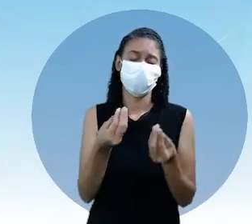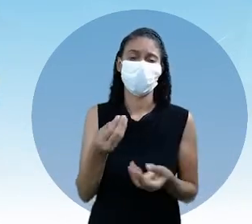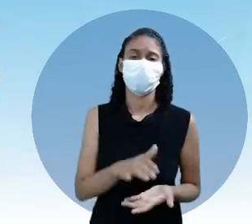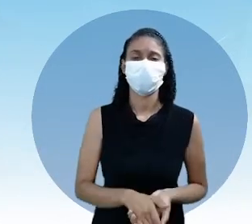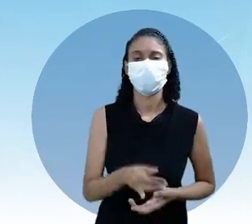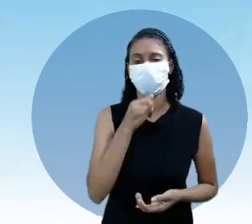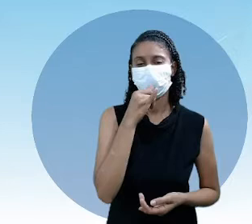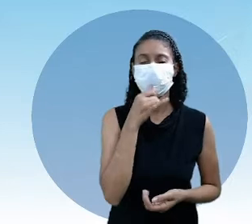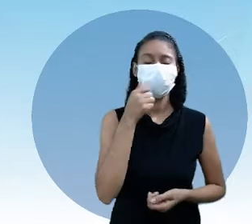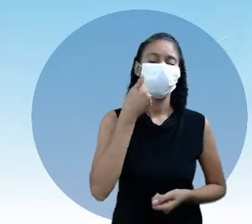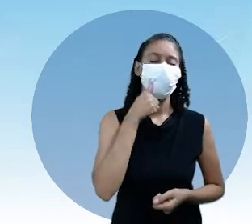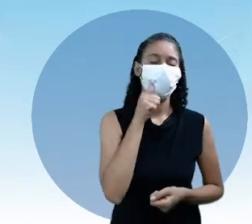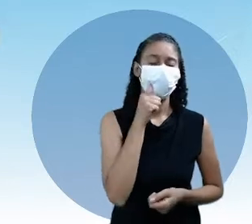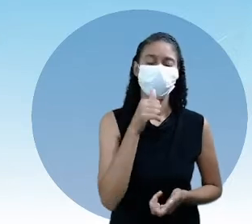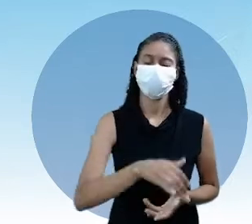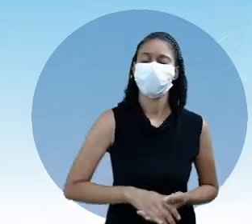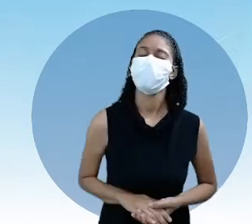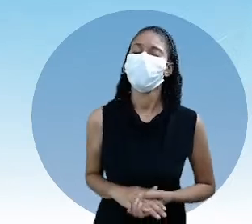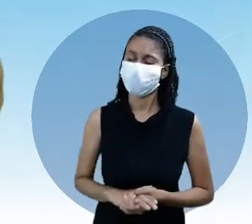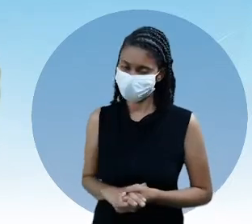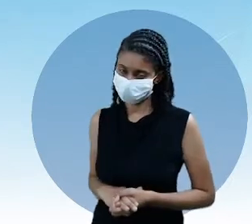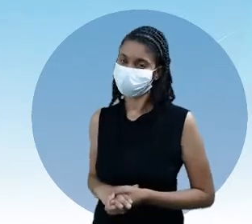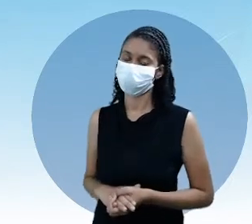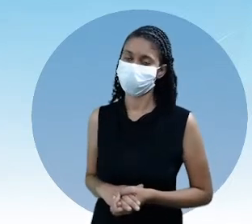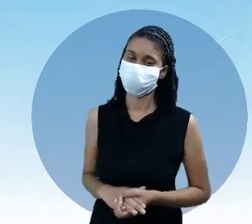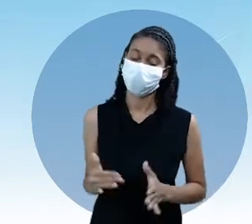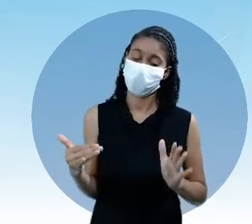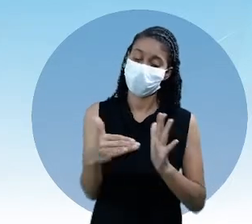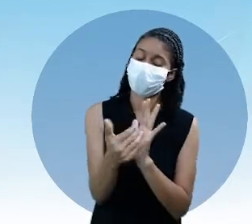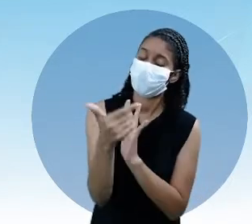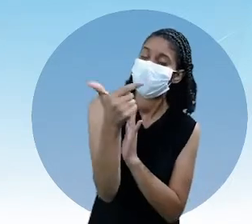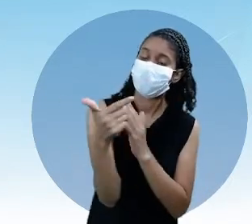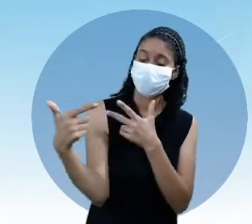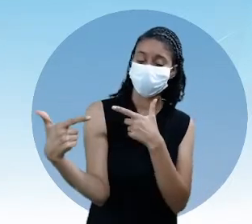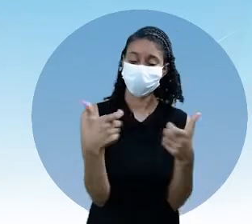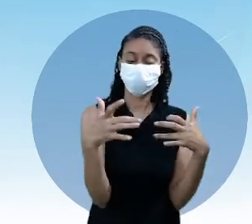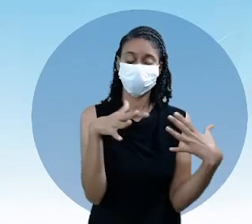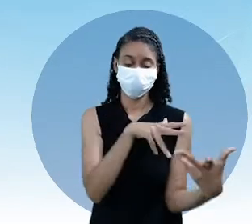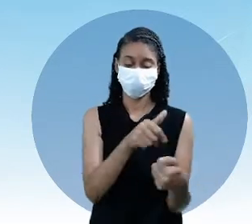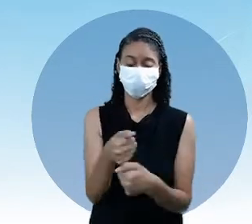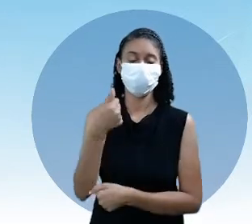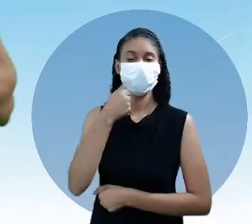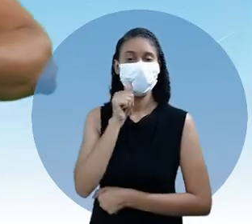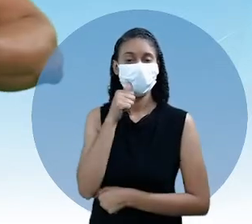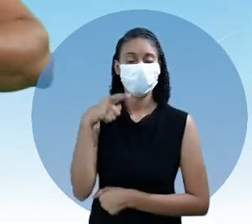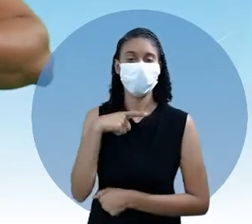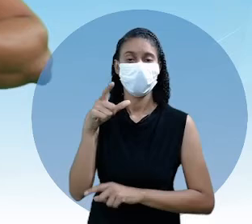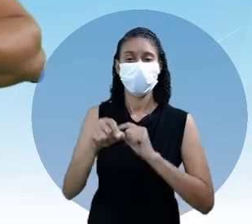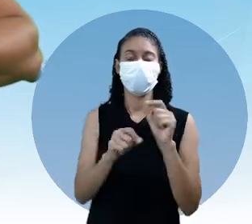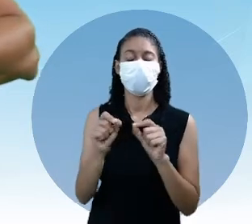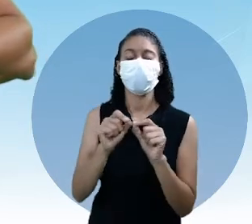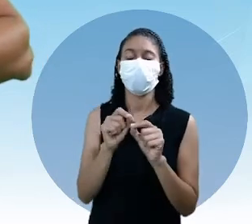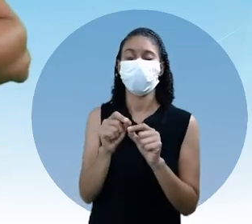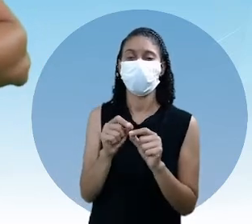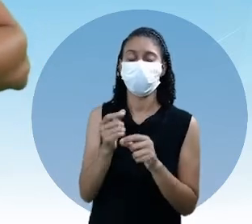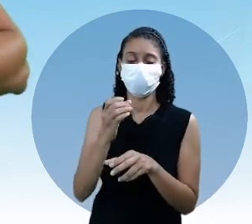da Argentina. Então, até a Segunda Guerra Mundial, a Argentina tinha índices, né,